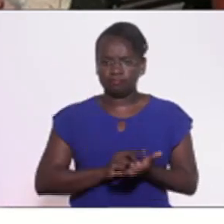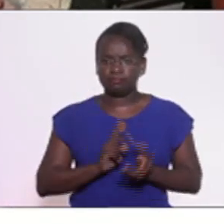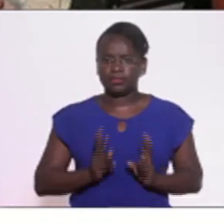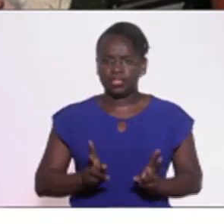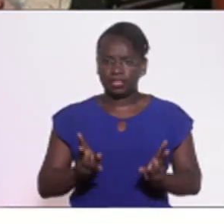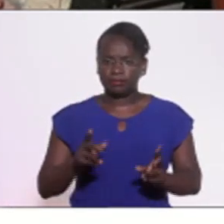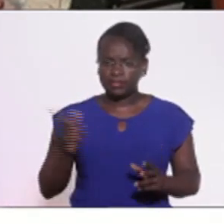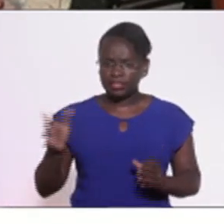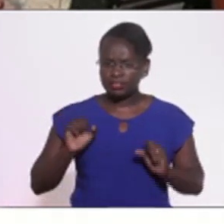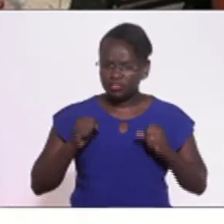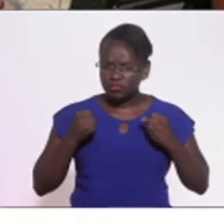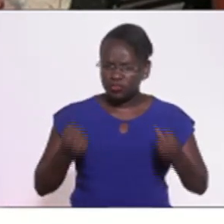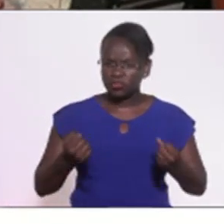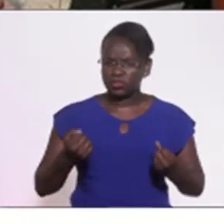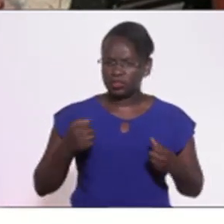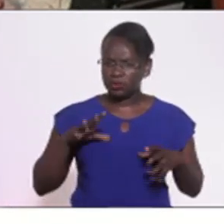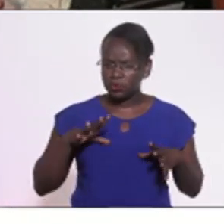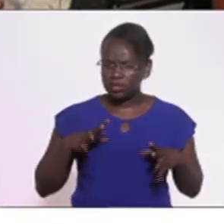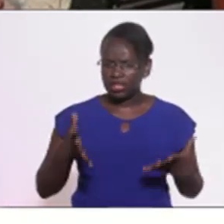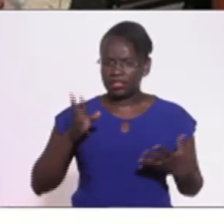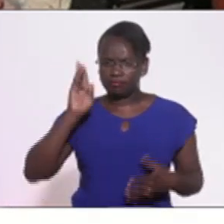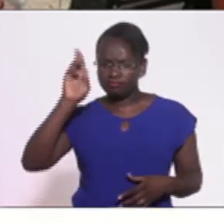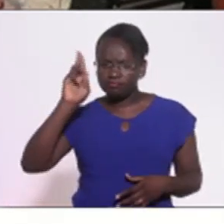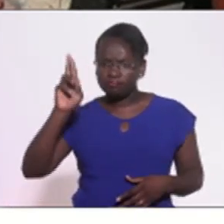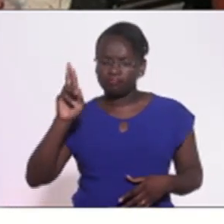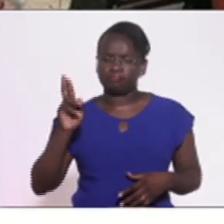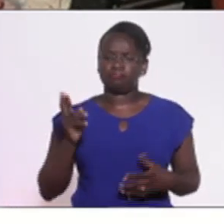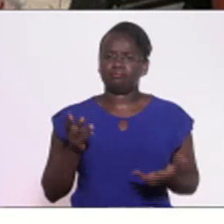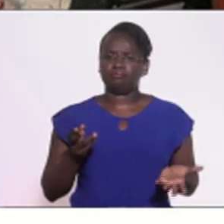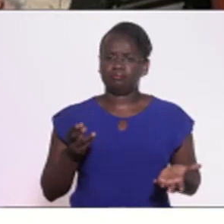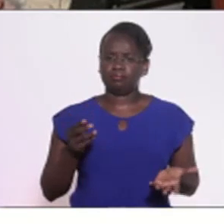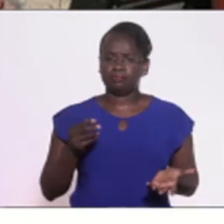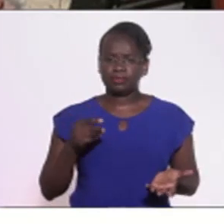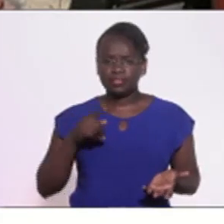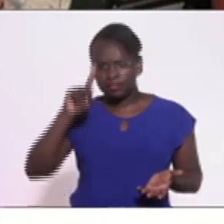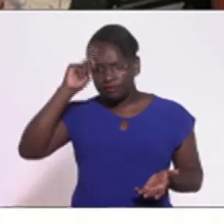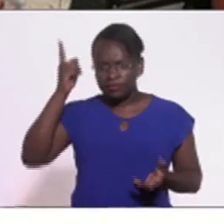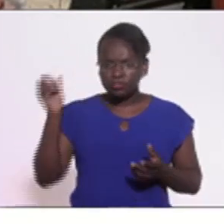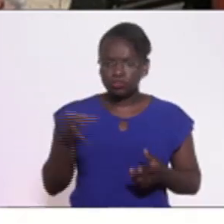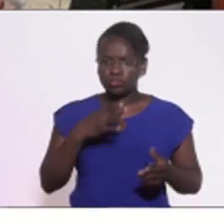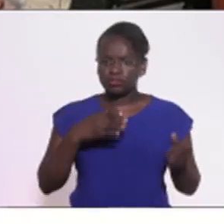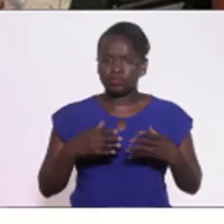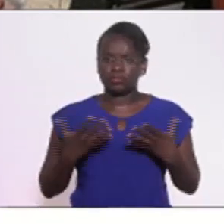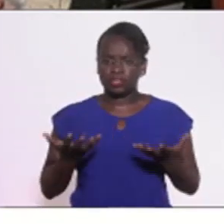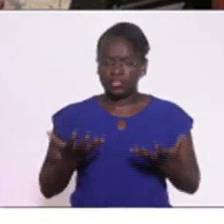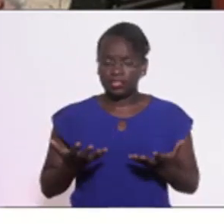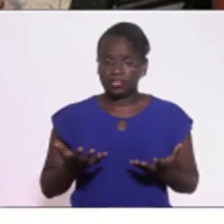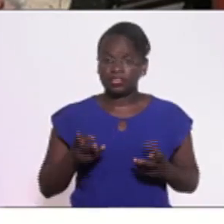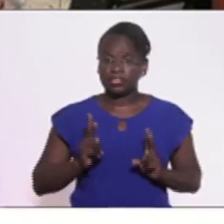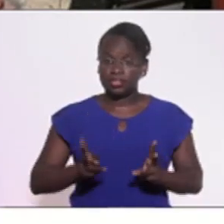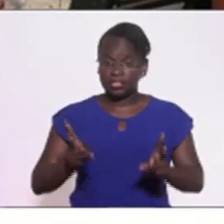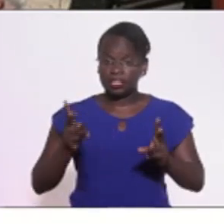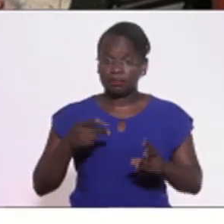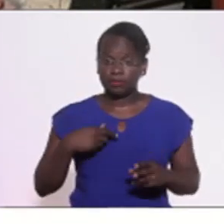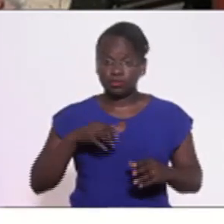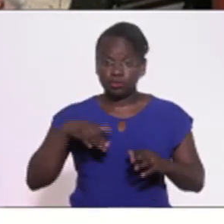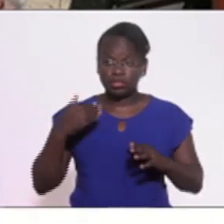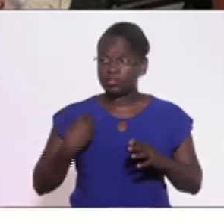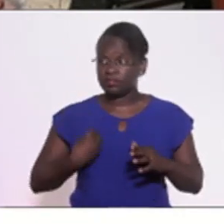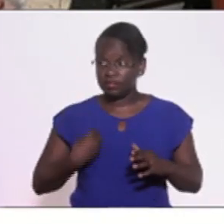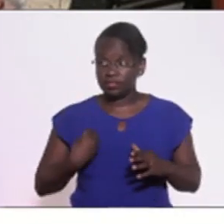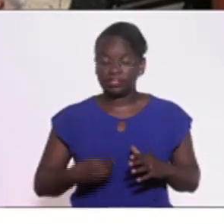sua garra inabalável, a sua liderança, o seu empreendedorismo são marcas para toda a minha